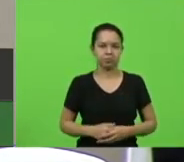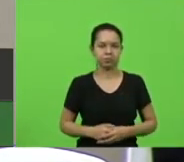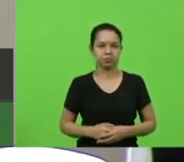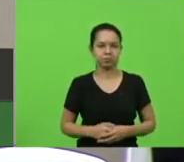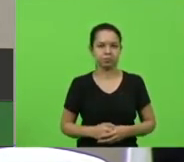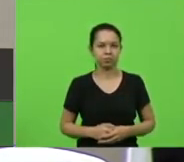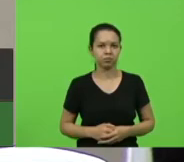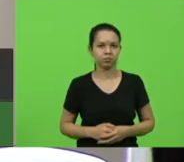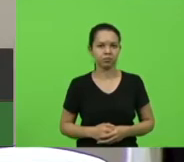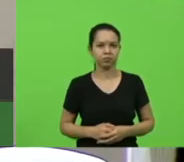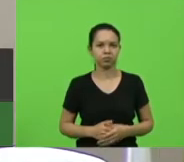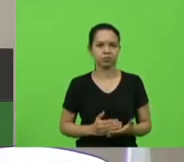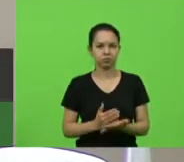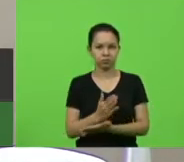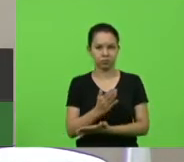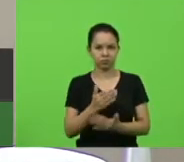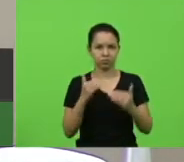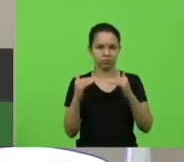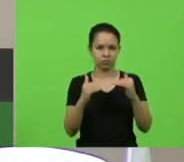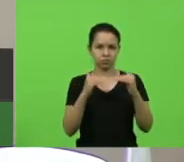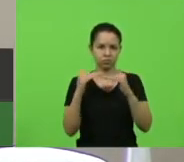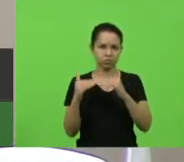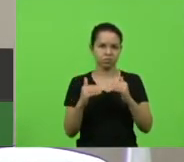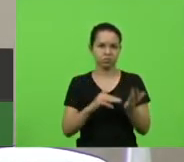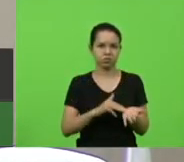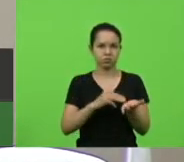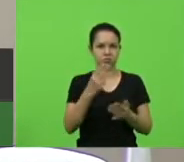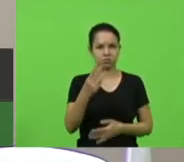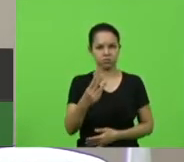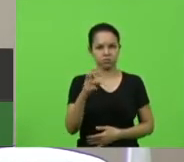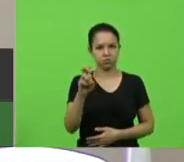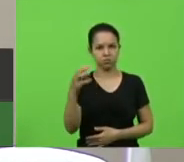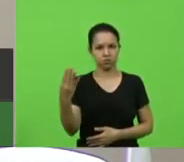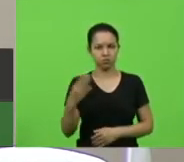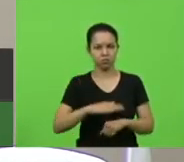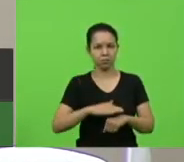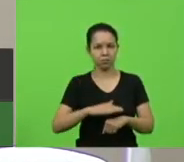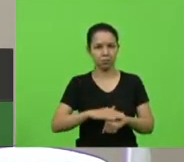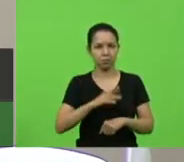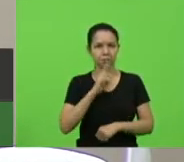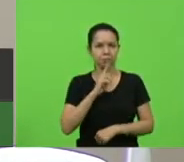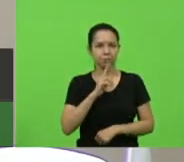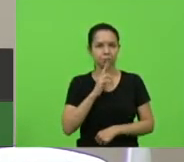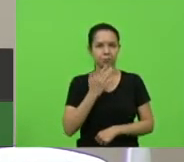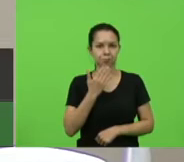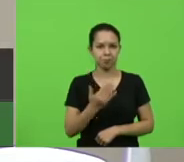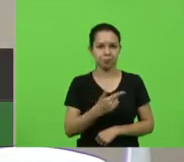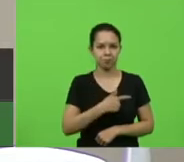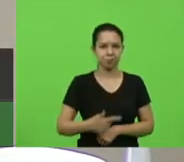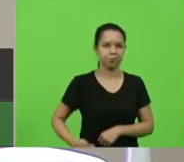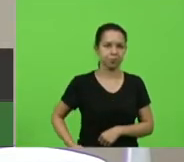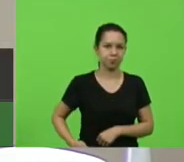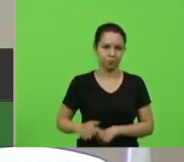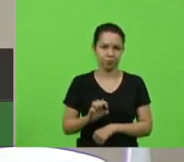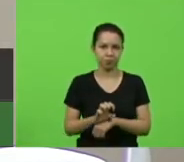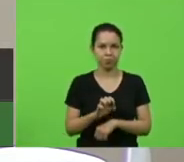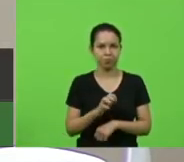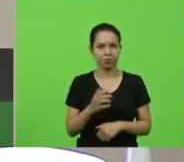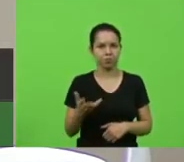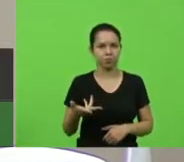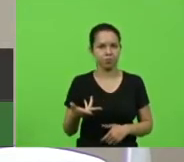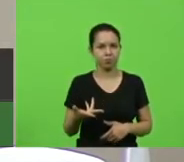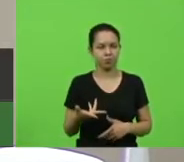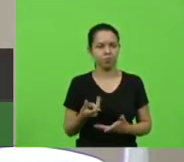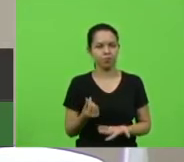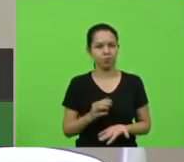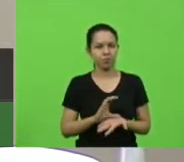encontra. Aprovado por unanimidade. Moção 354, autor deputado Rodrigo Minotto, apelando ao governador do Estado que possa viabilizar recursos para a